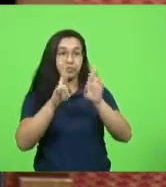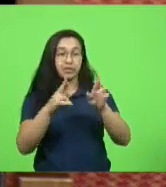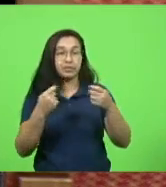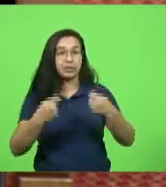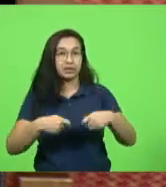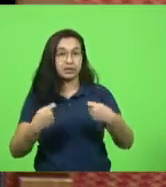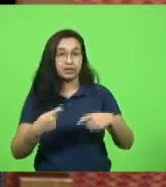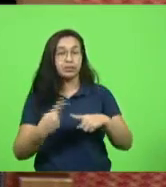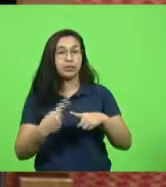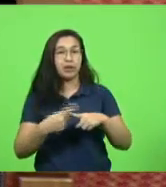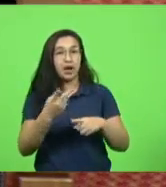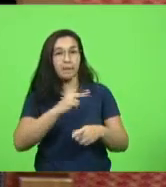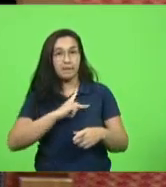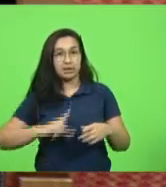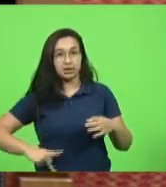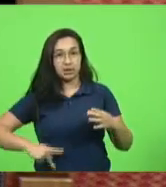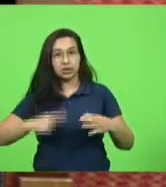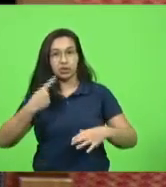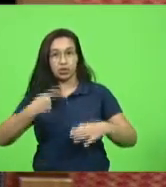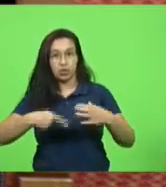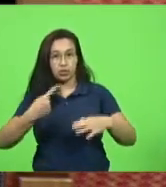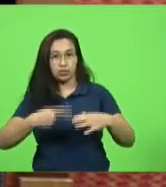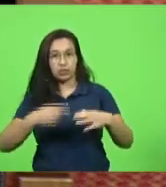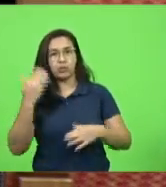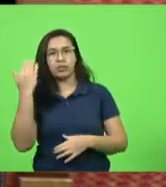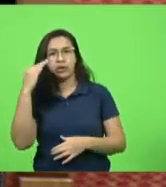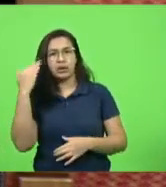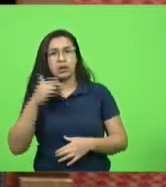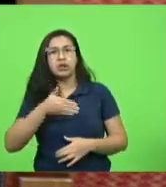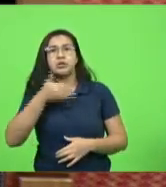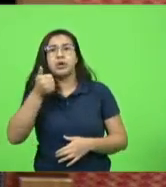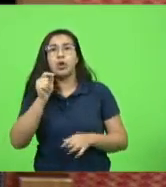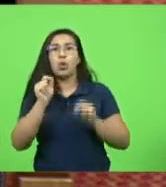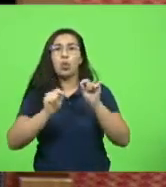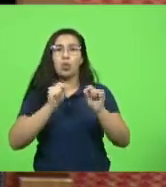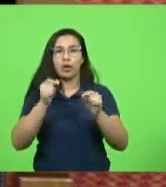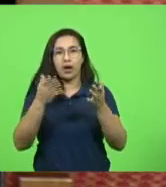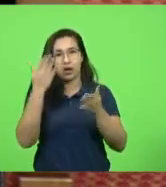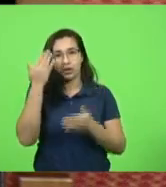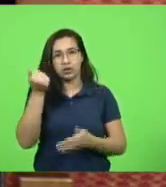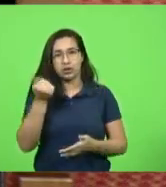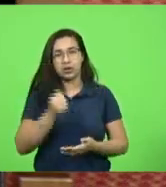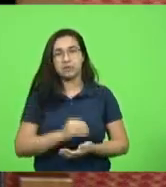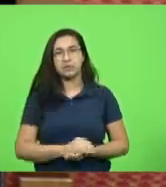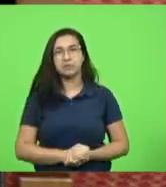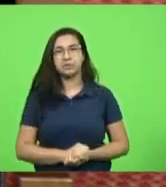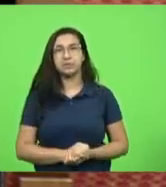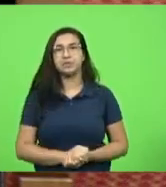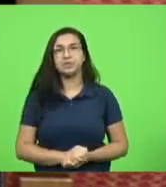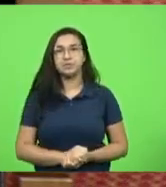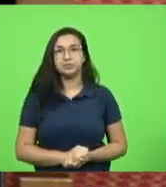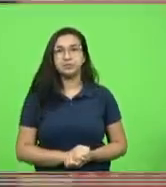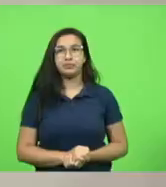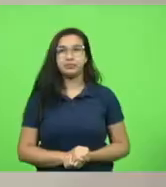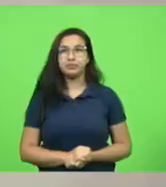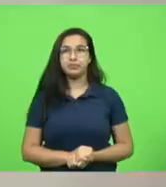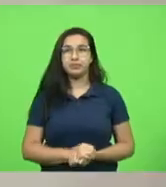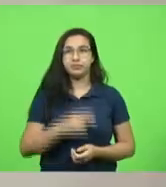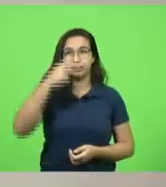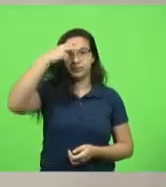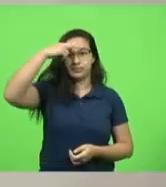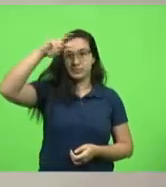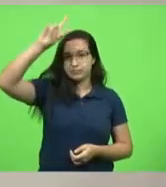comissão entende ser melhor nesse momento. Obrigado, senhor presidente. Uma palavra, deputado doutor Vicente Caro